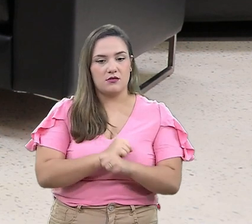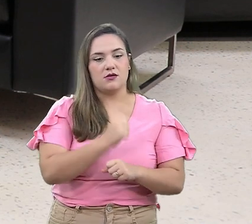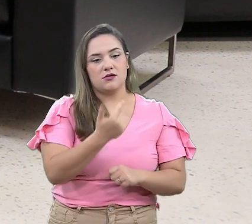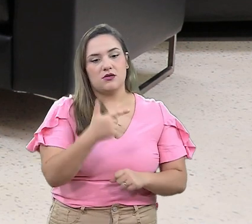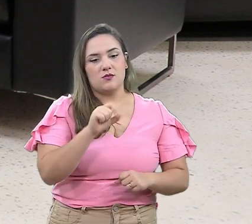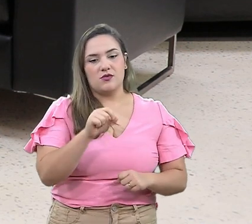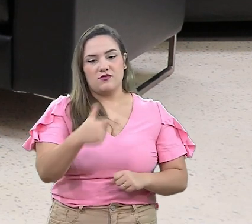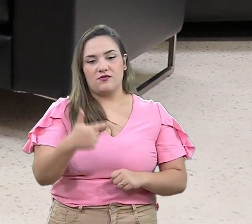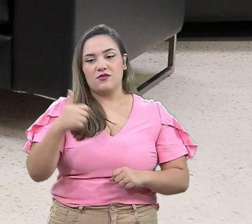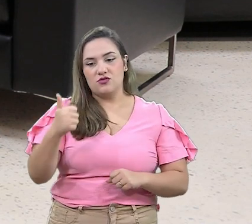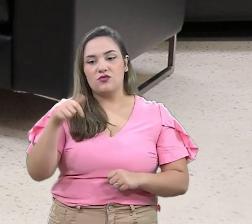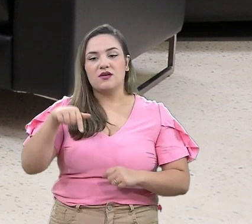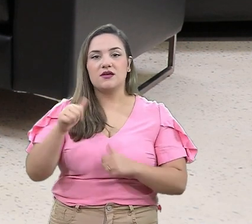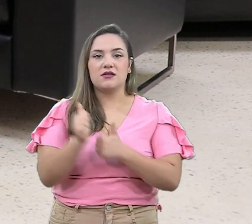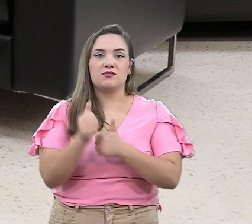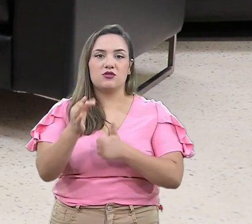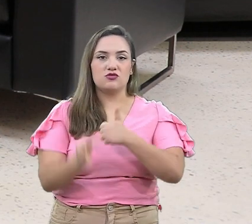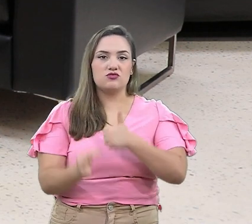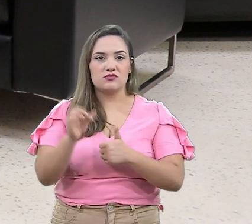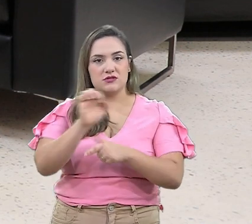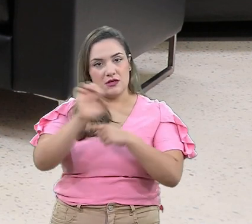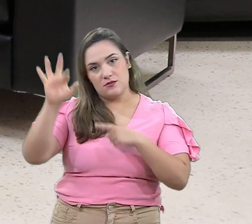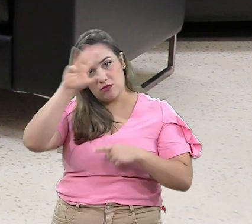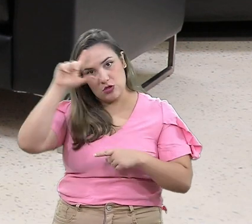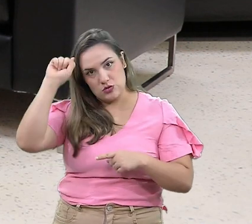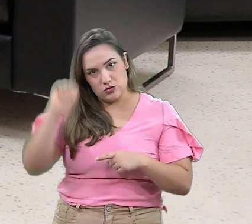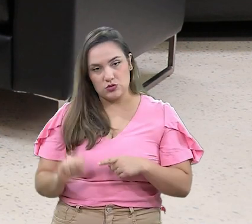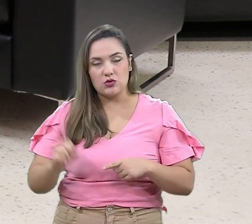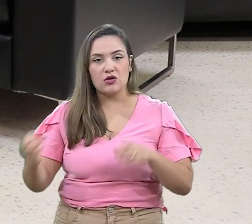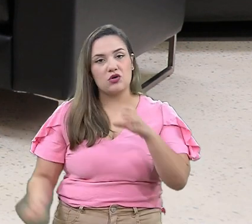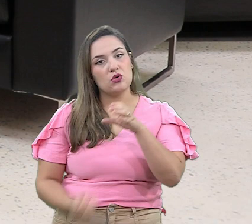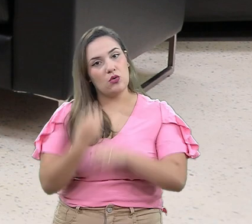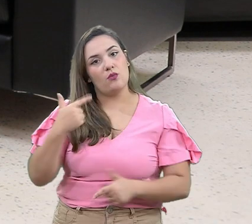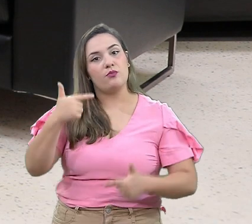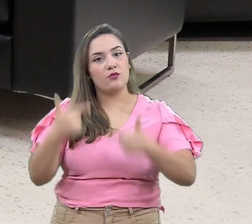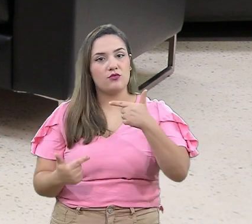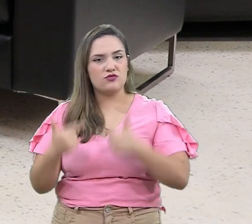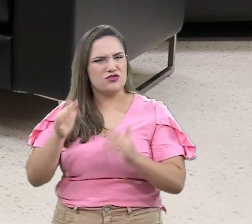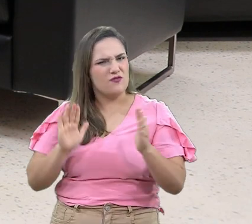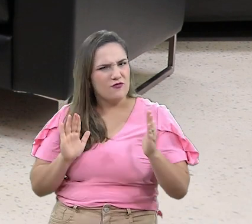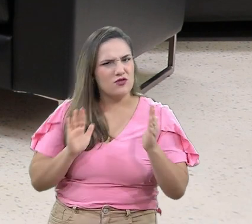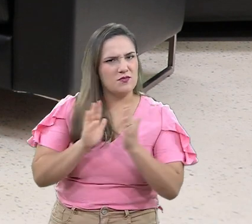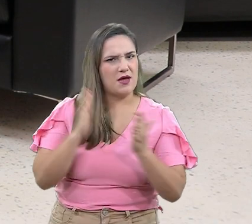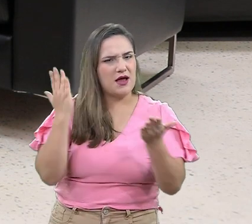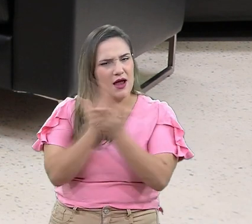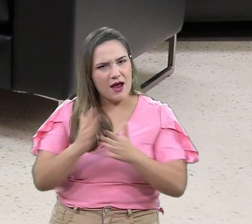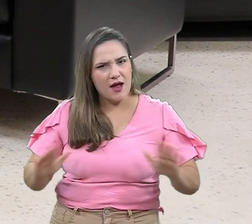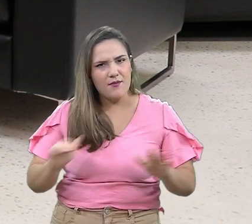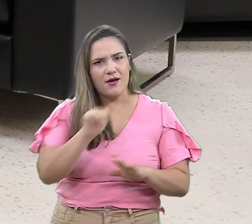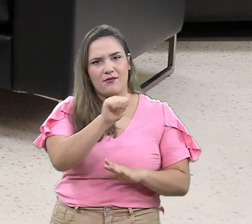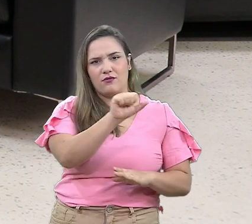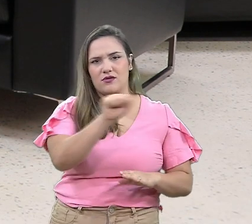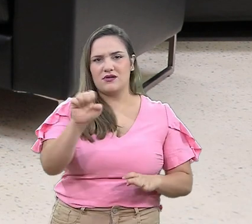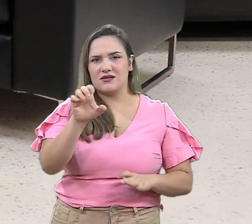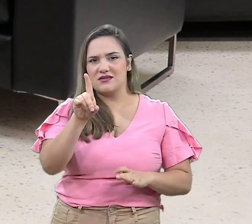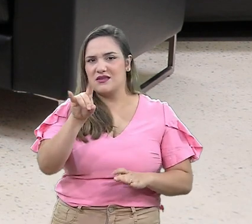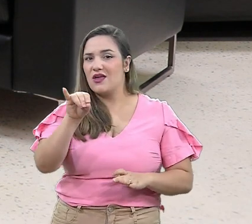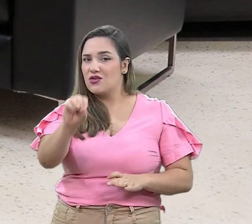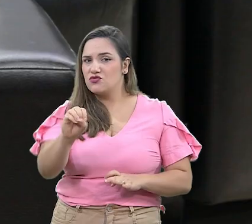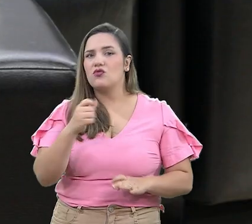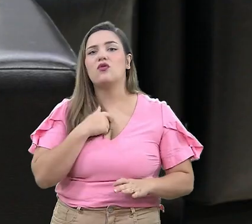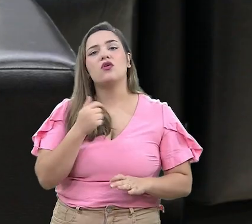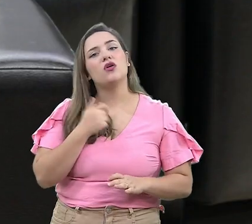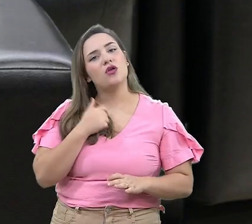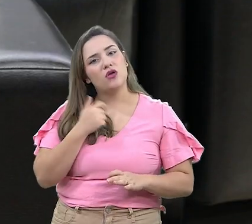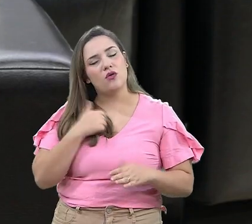2021, foi instituída, então, no Tribunal de Justiça de Mato Grosso do Sul, essa política de enfrentamento e assédio, e da qual